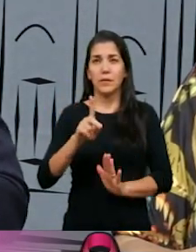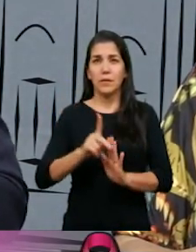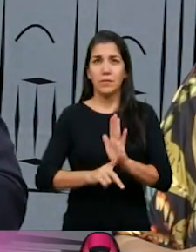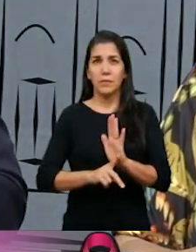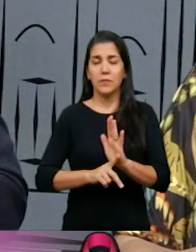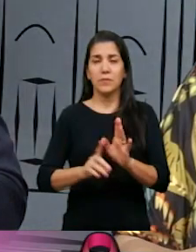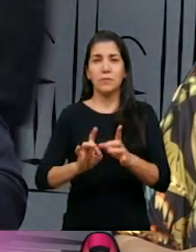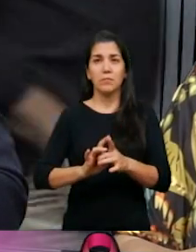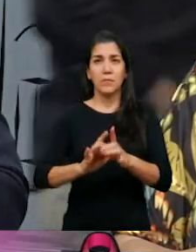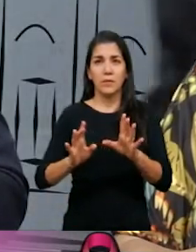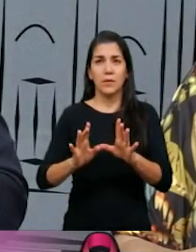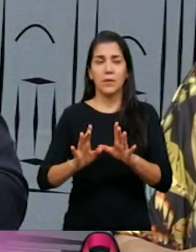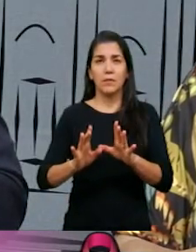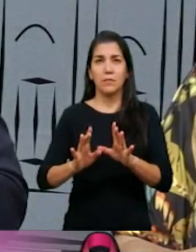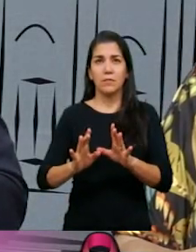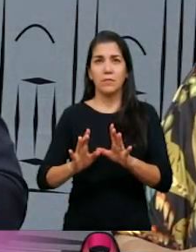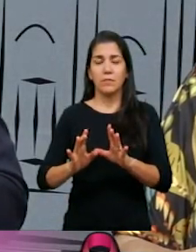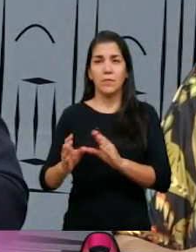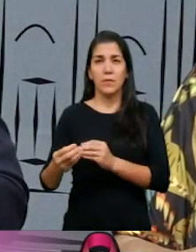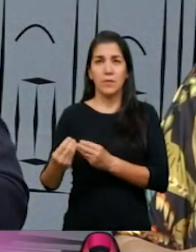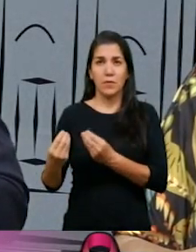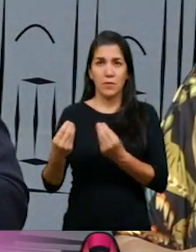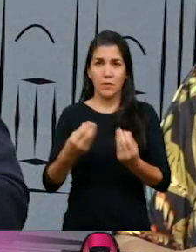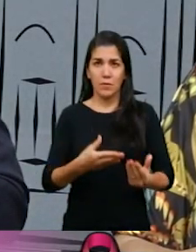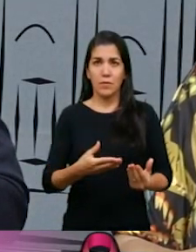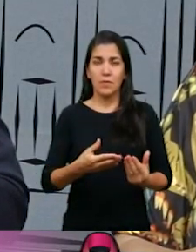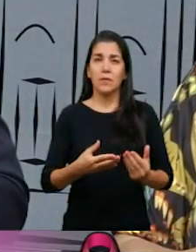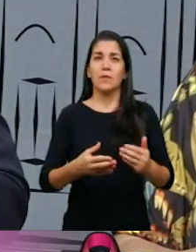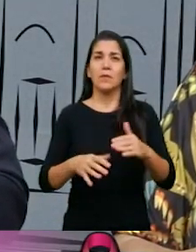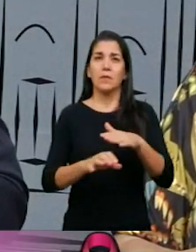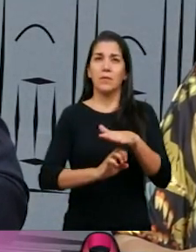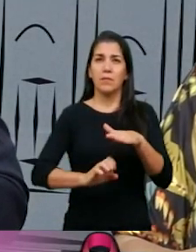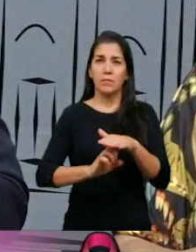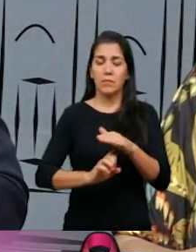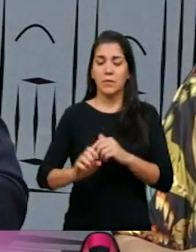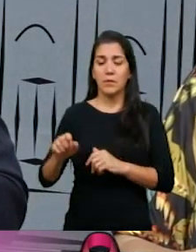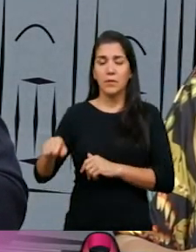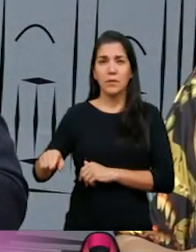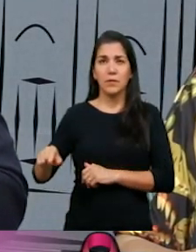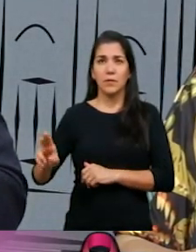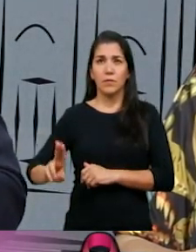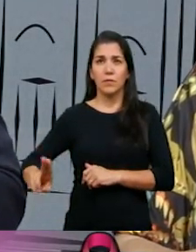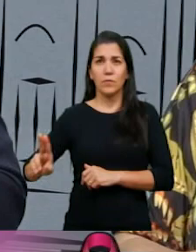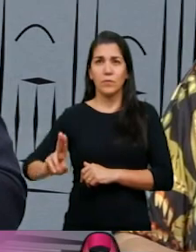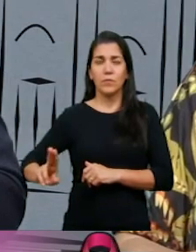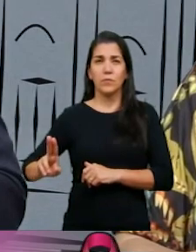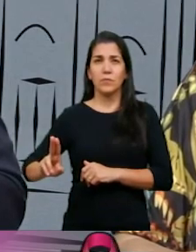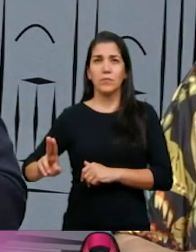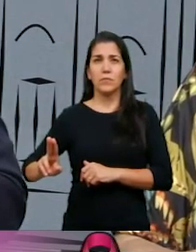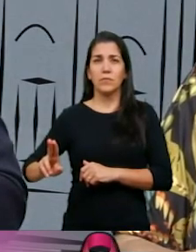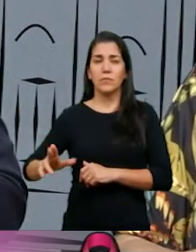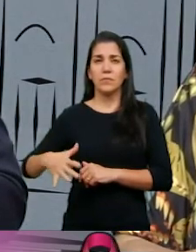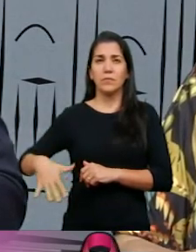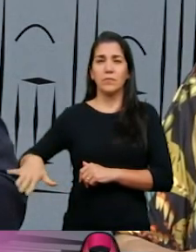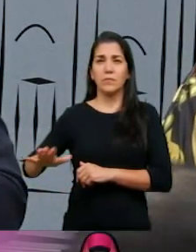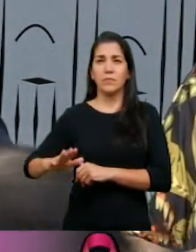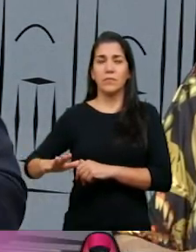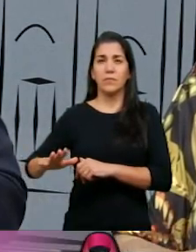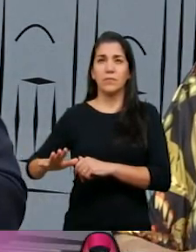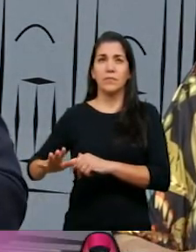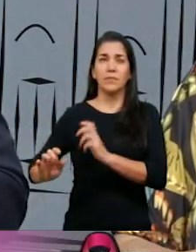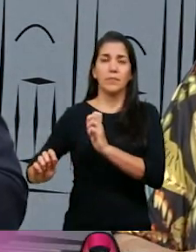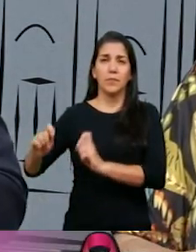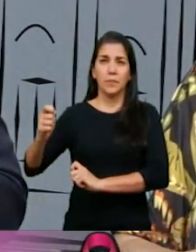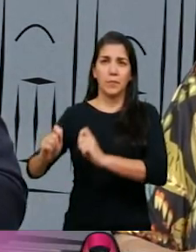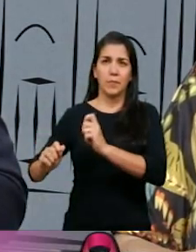lei que autoriza a concessão de direito real de uso de forma direta da área de terra localizada no Parque